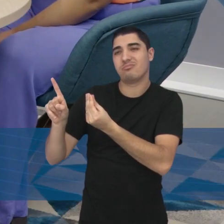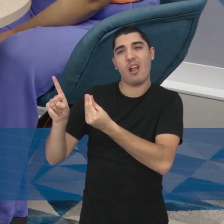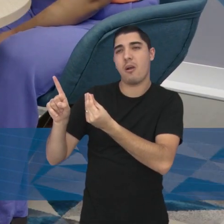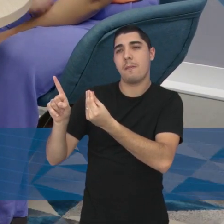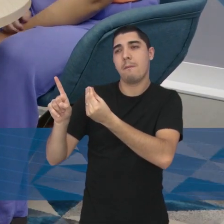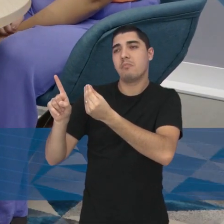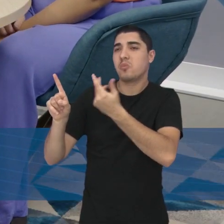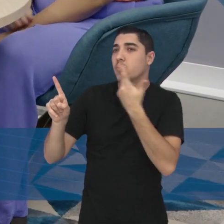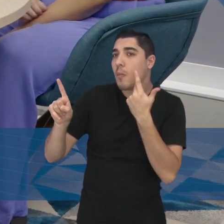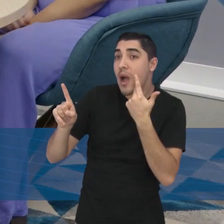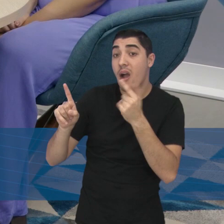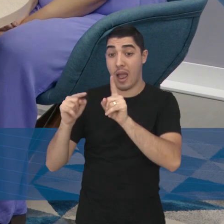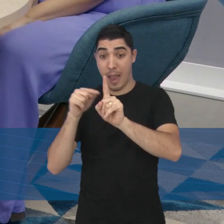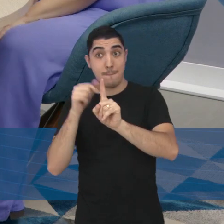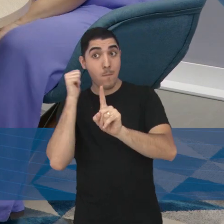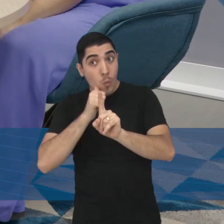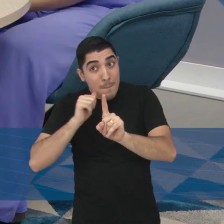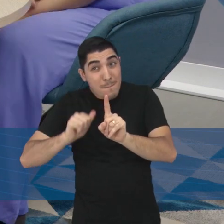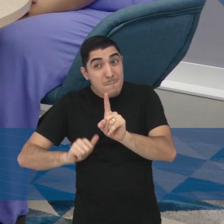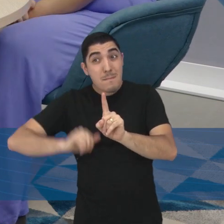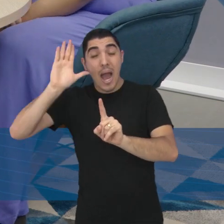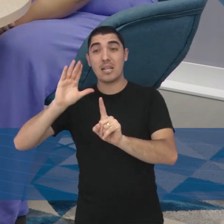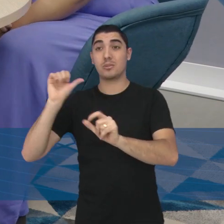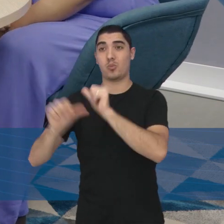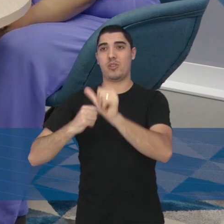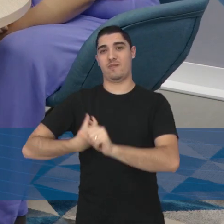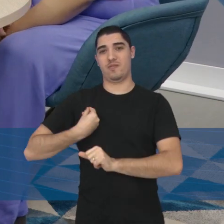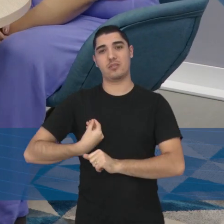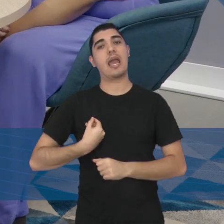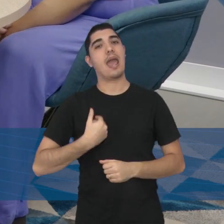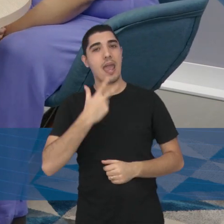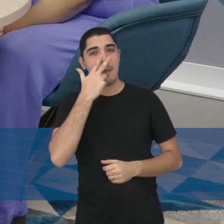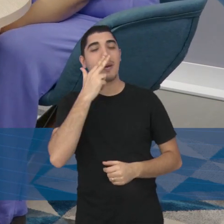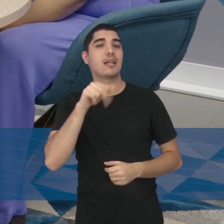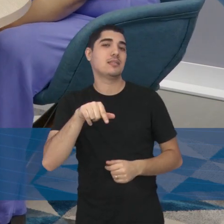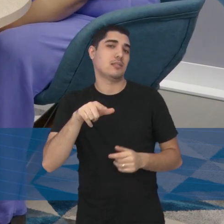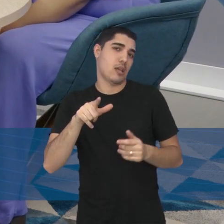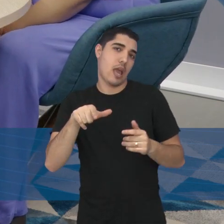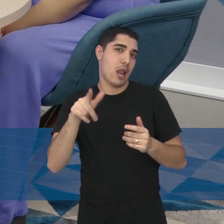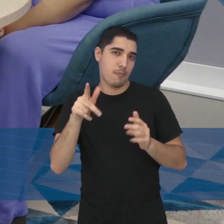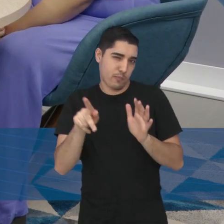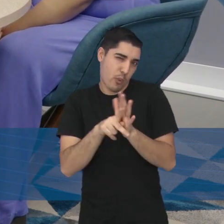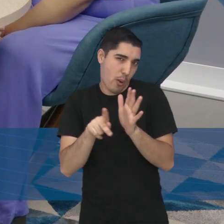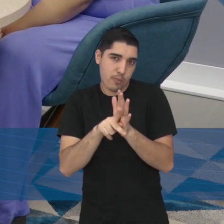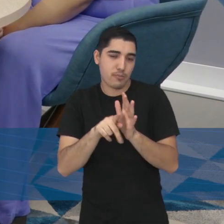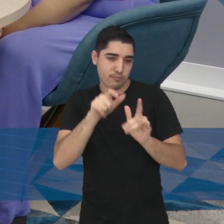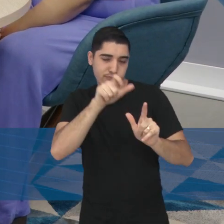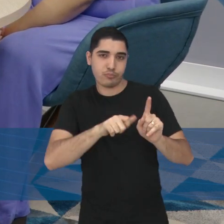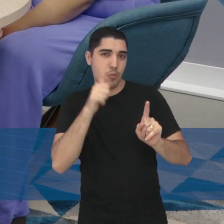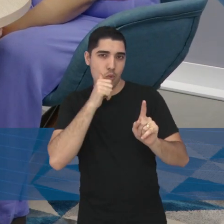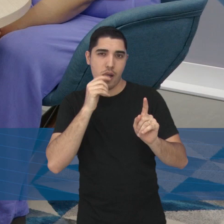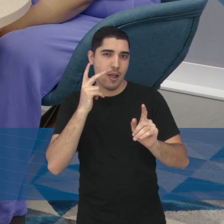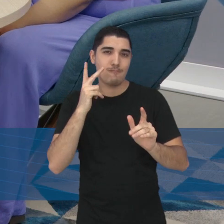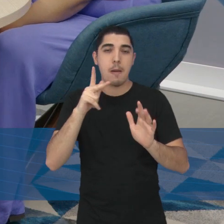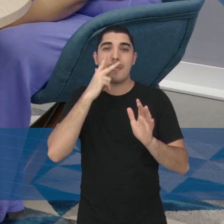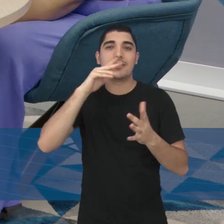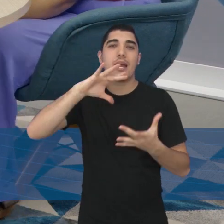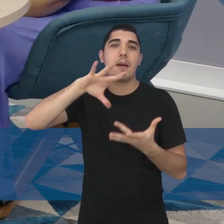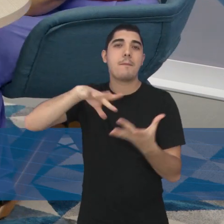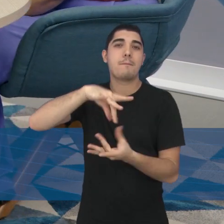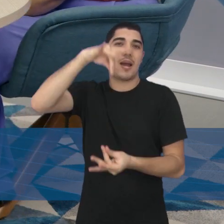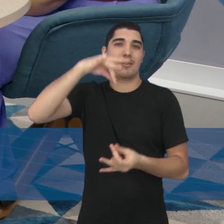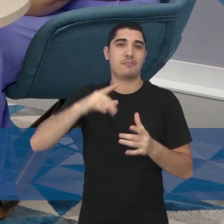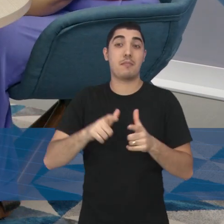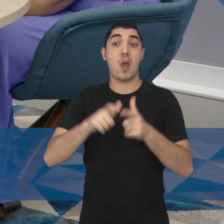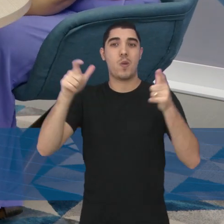deveria é ser igual. Social também, isso é né? meio que inerente à classe social. É democrático, né? Nesse sentido. Enfim,